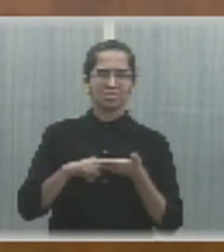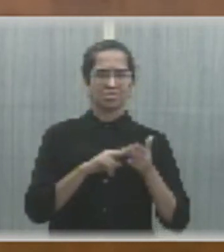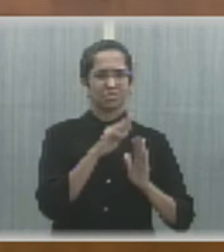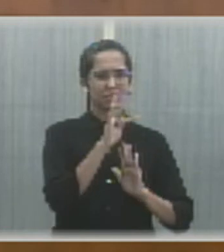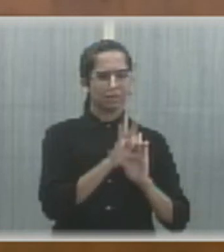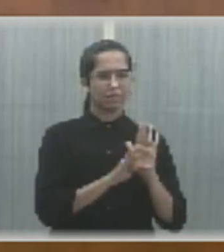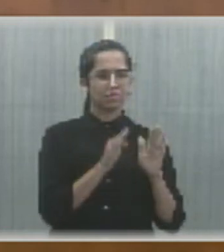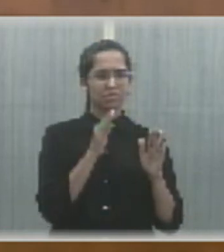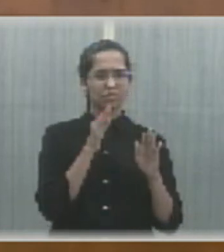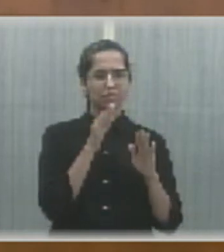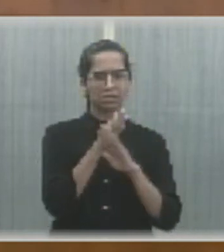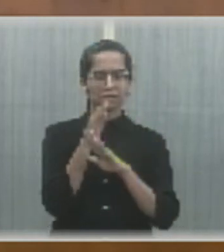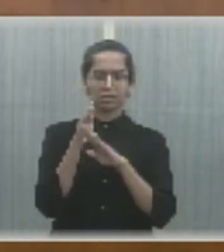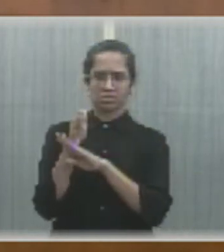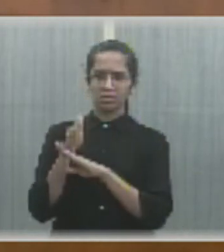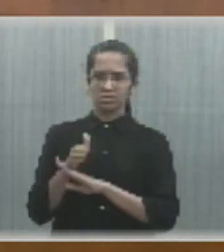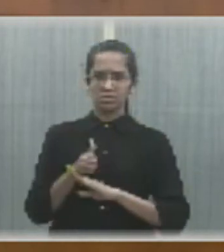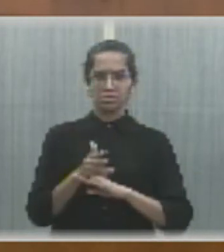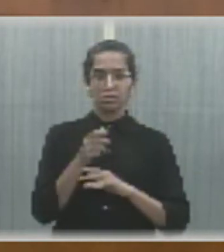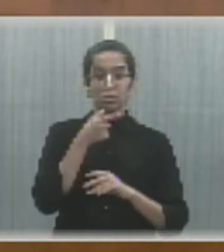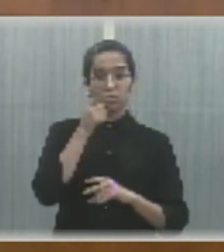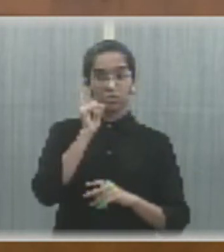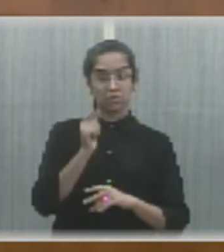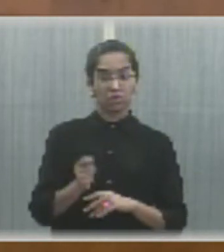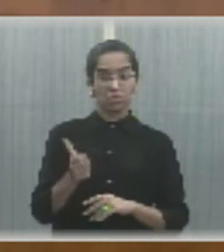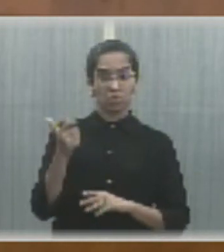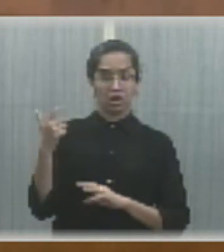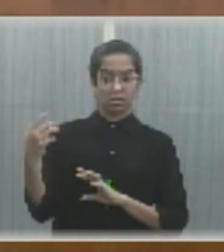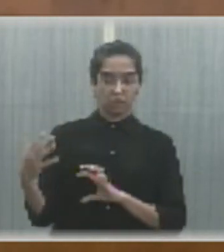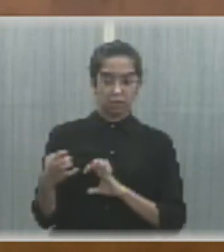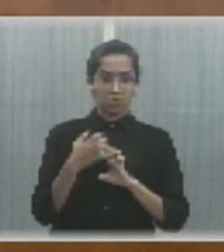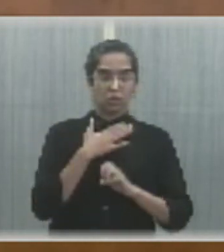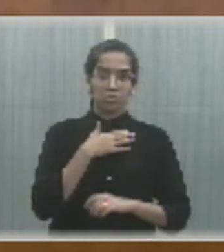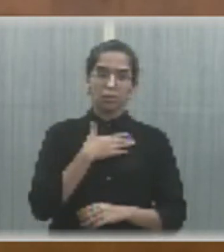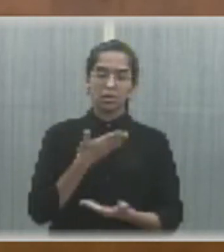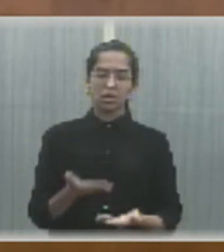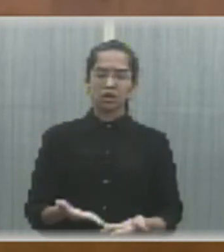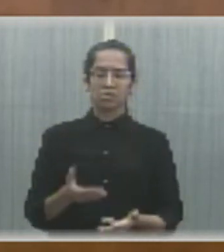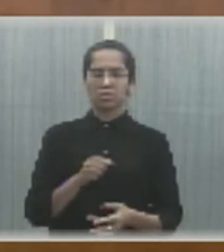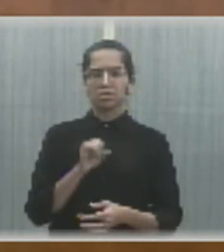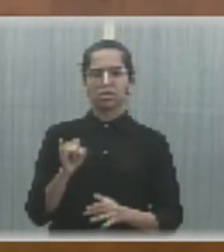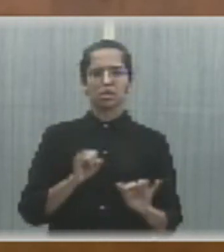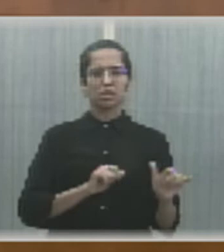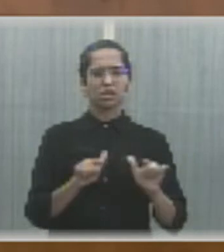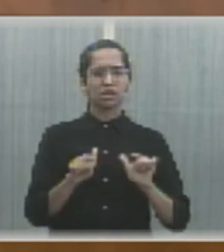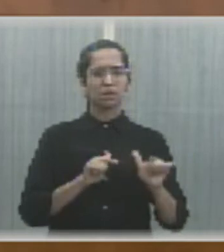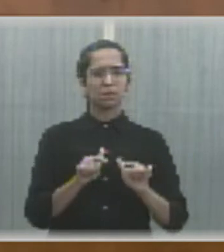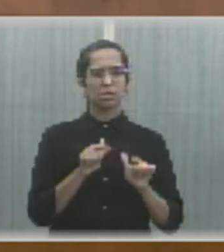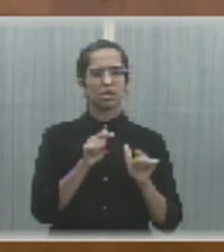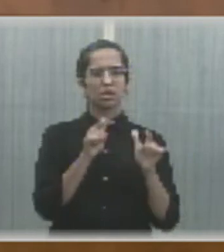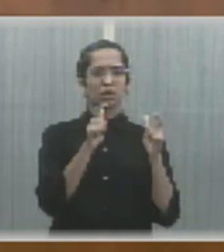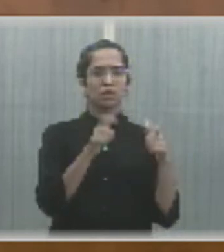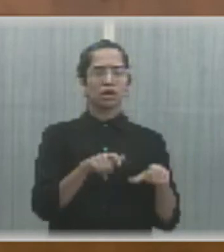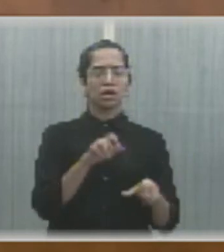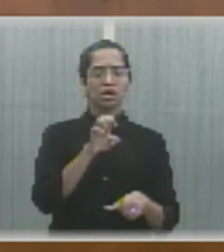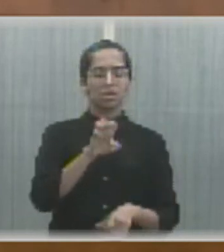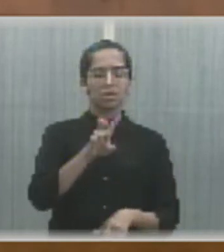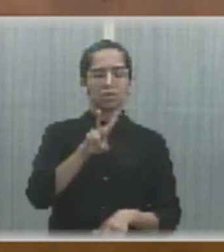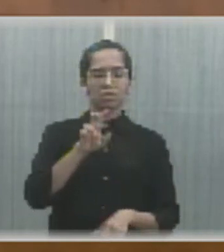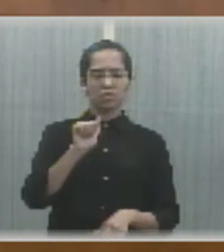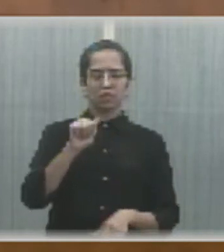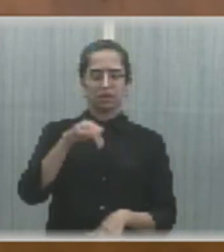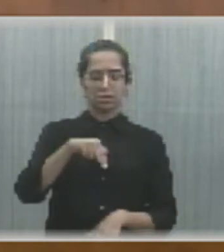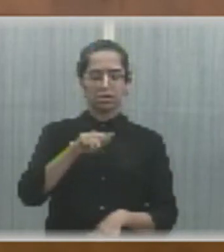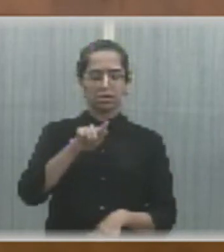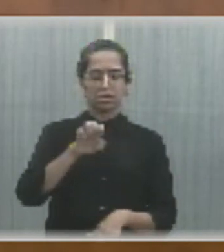aí doidinha, como foi ontem, quase me agrediu aqui, se ela trabalha lá na maternidade do Dona Evangelina Rosa, se ela está